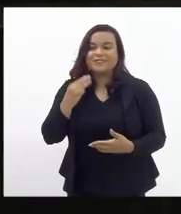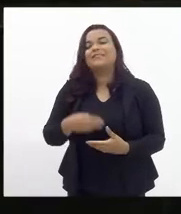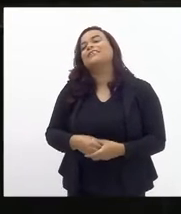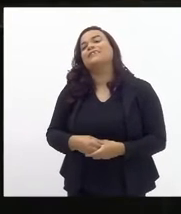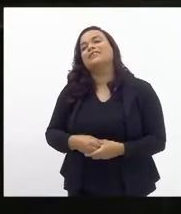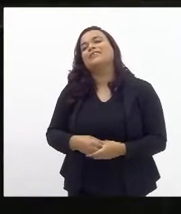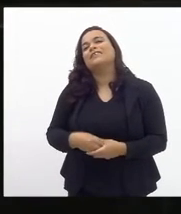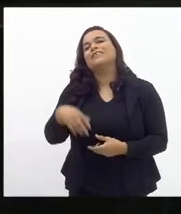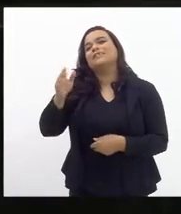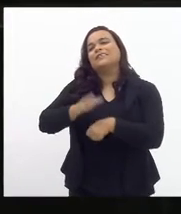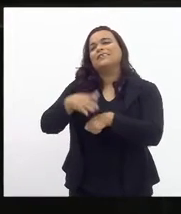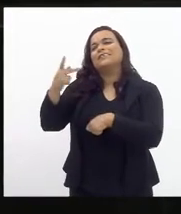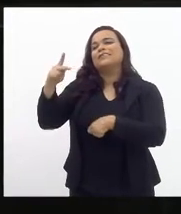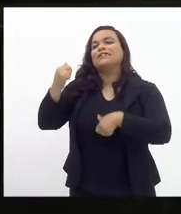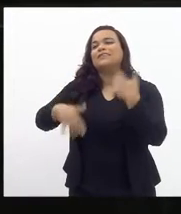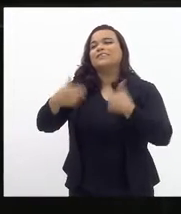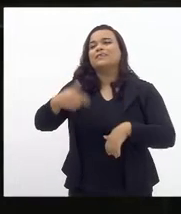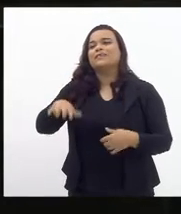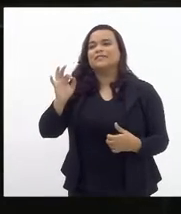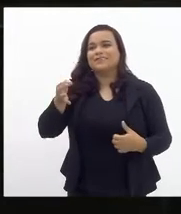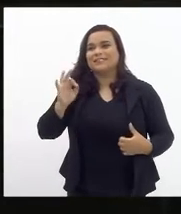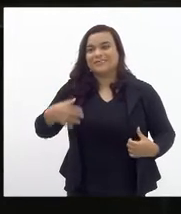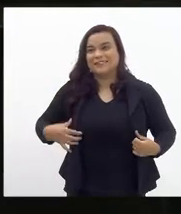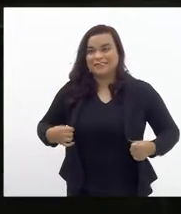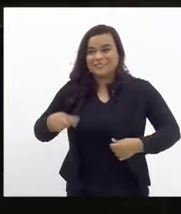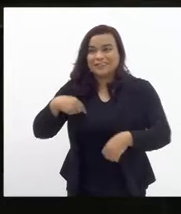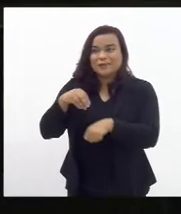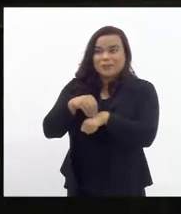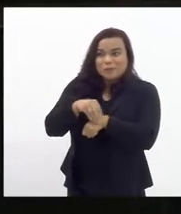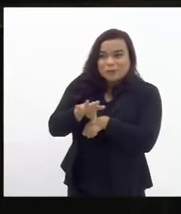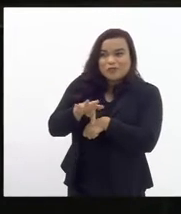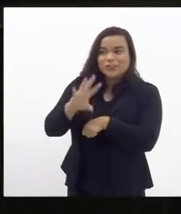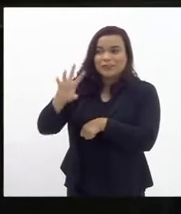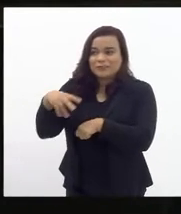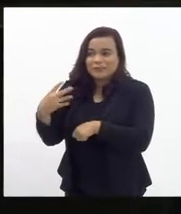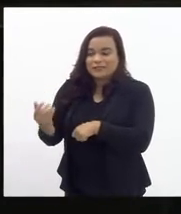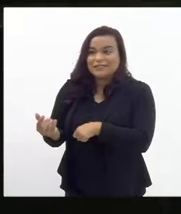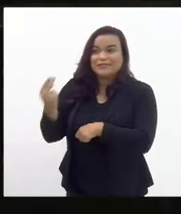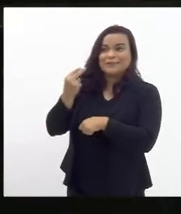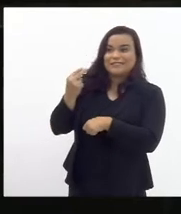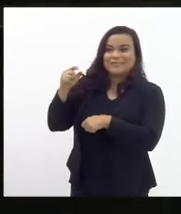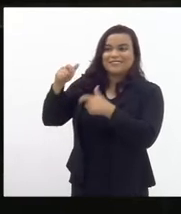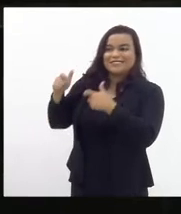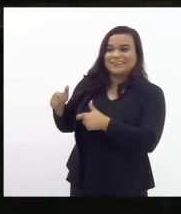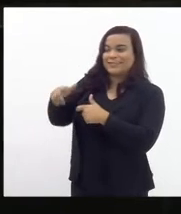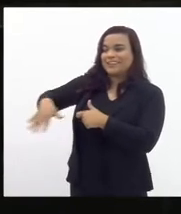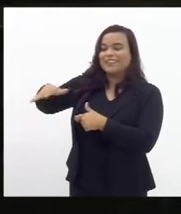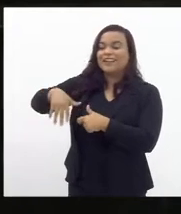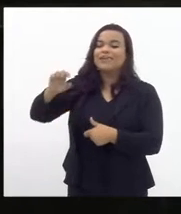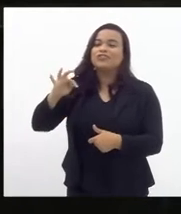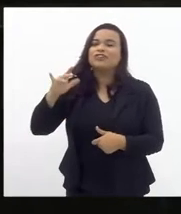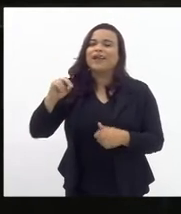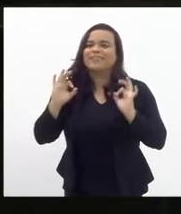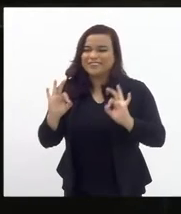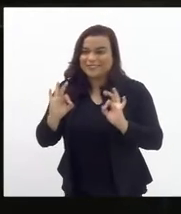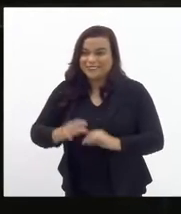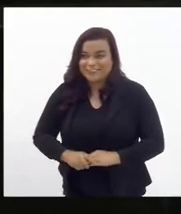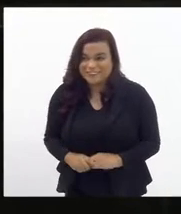pertinente as suas colocações. E sim, só um tubarãozinho nadando de volta para o Estácio. Mas, fechando